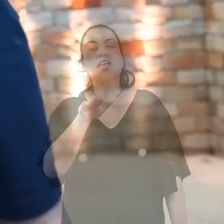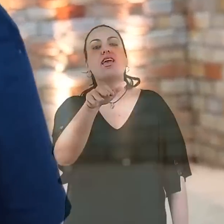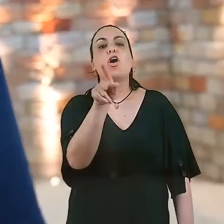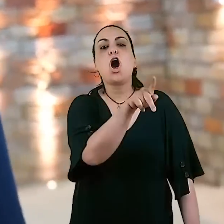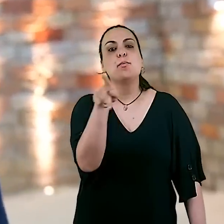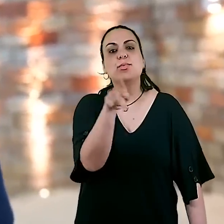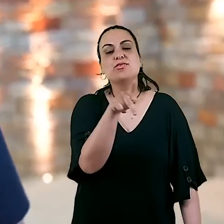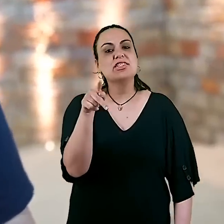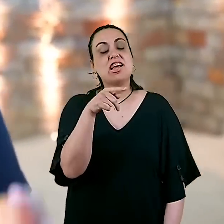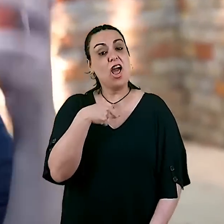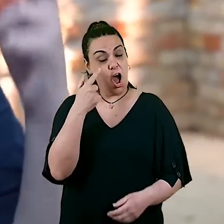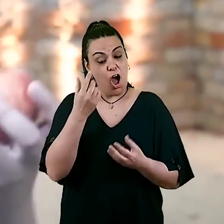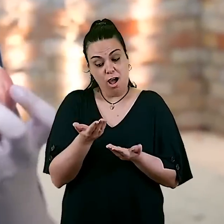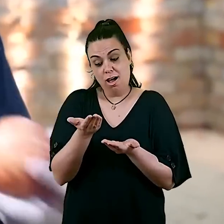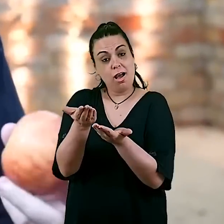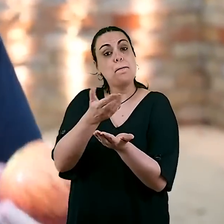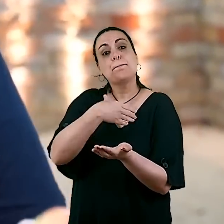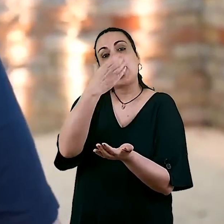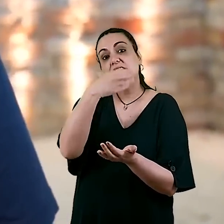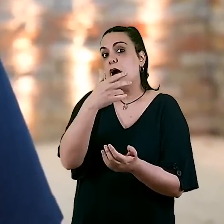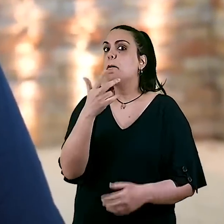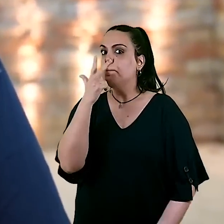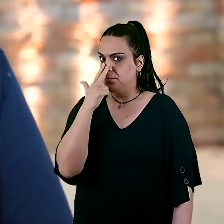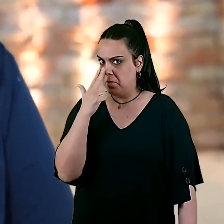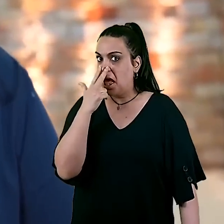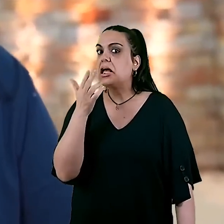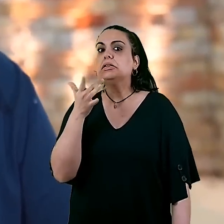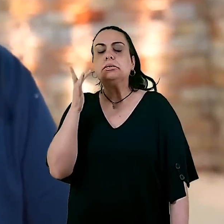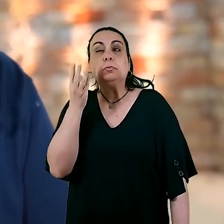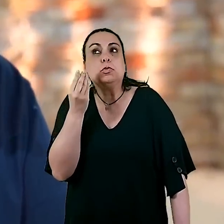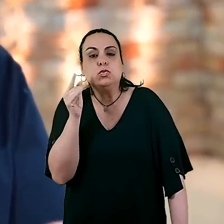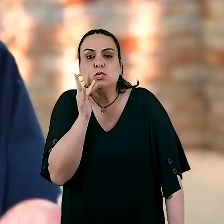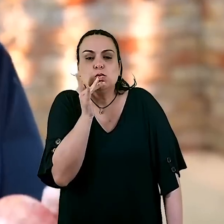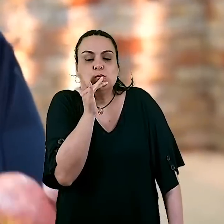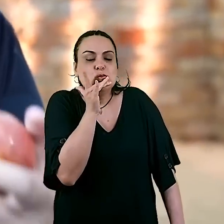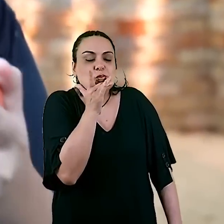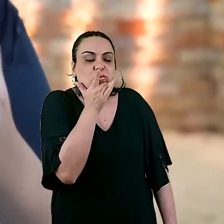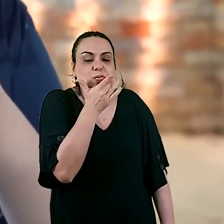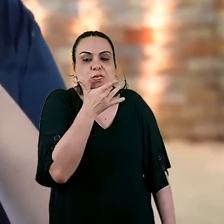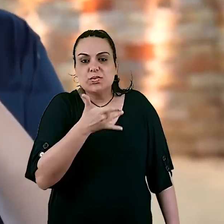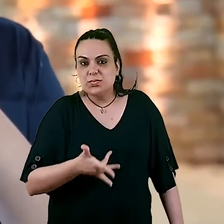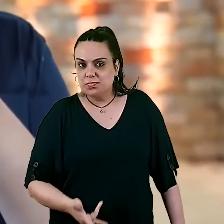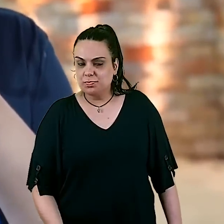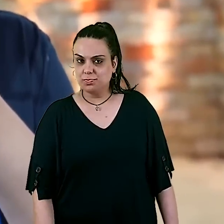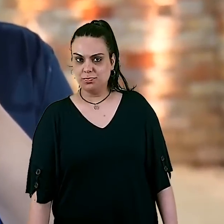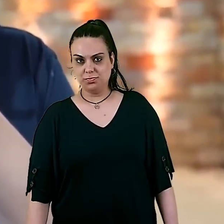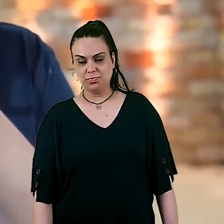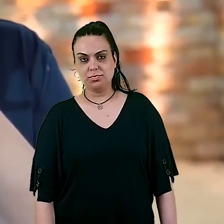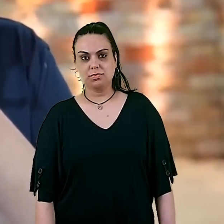Ei, professora. Eu trouxe essa maçã aqui, ó, que parece muito gostosa.